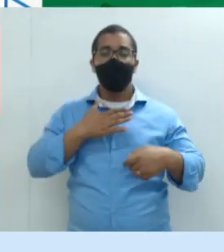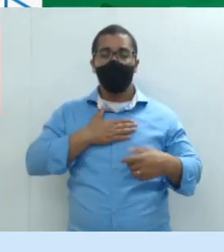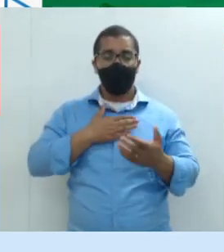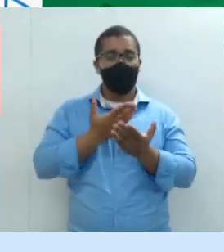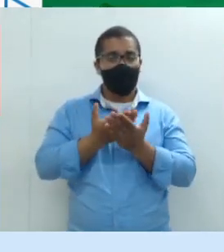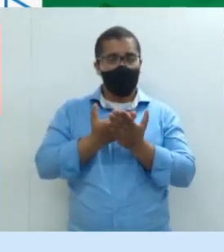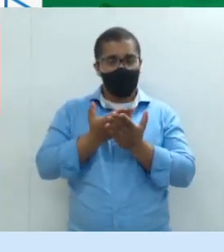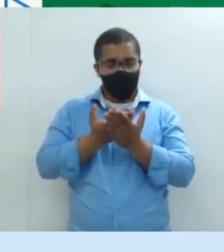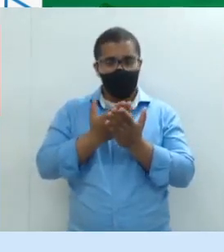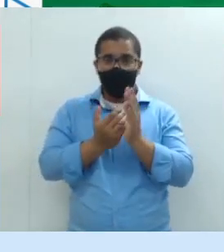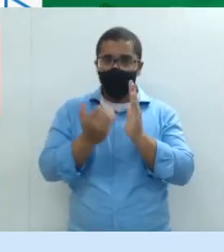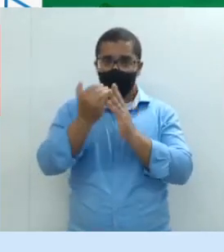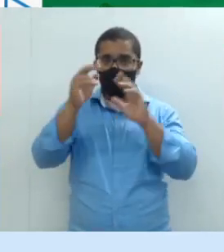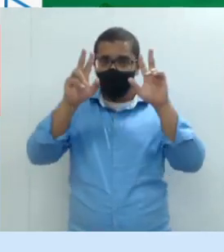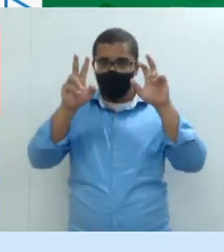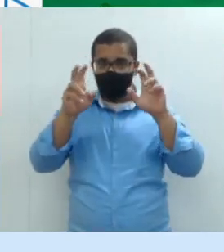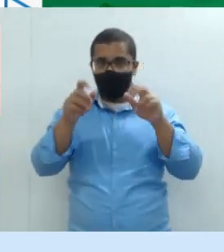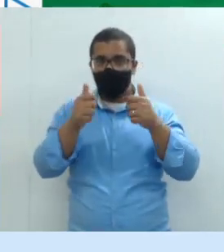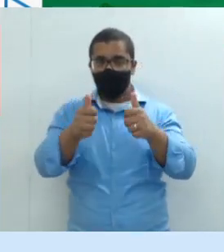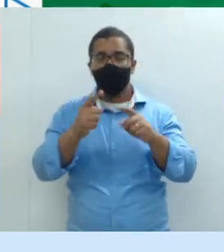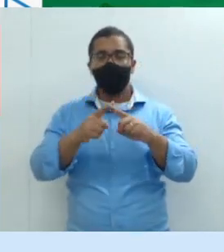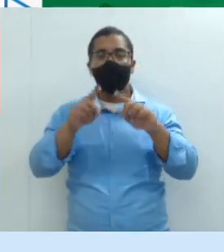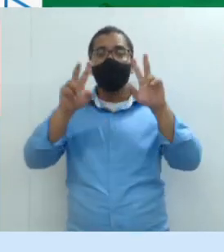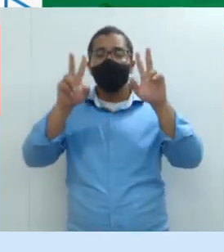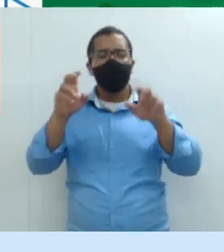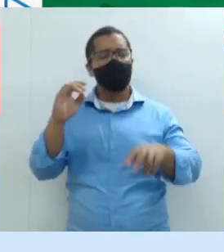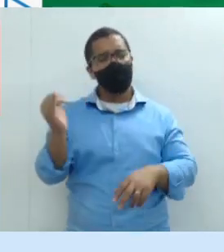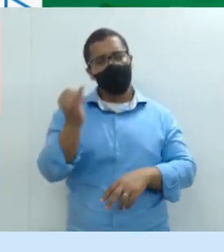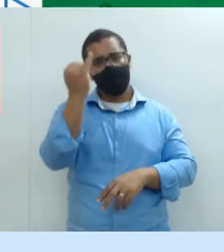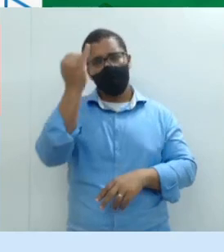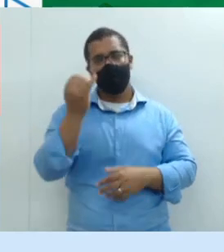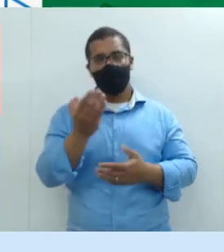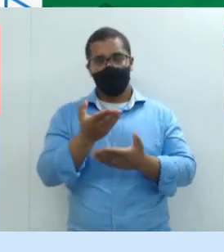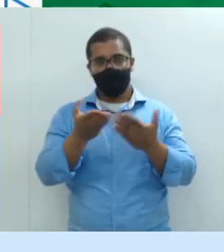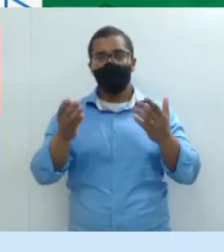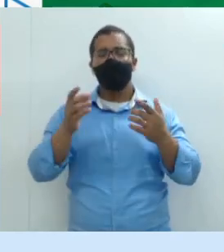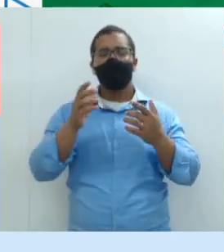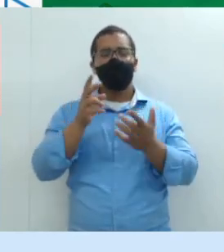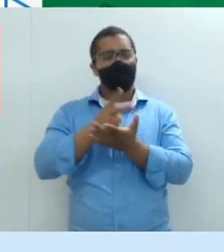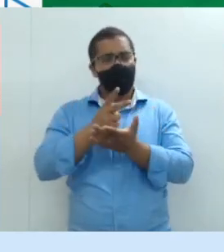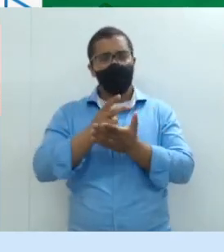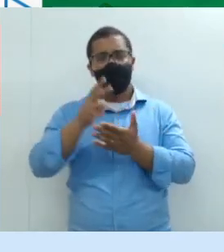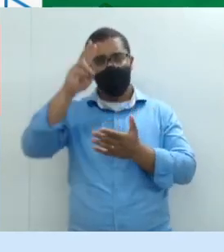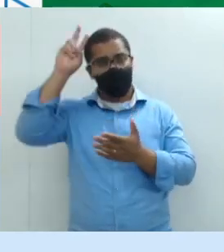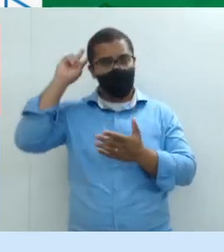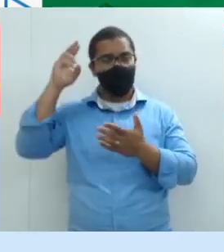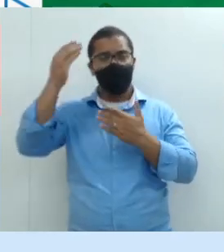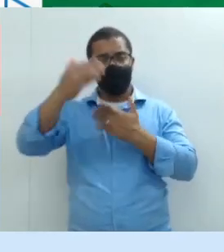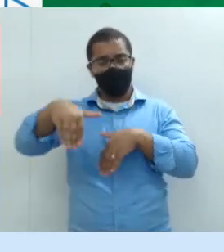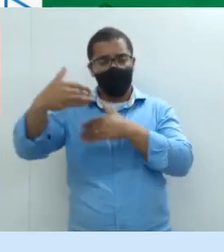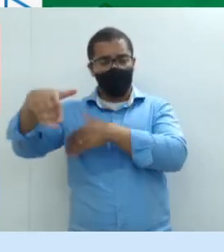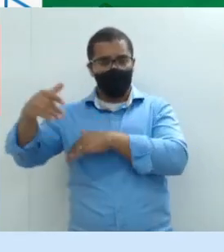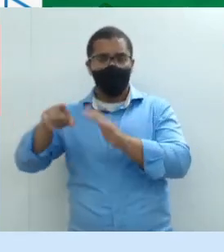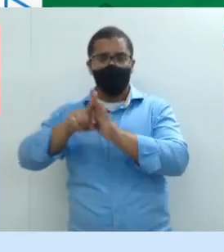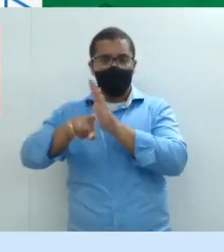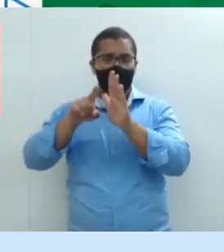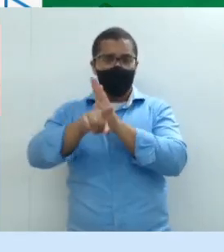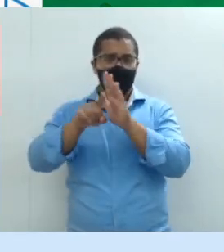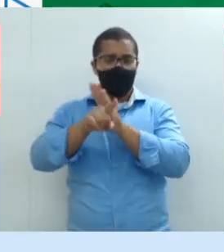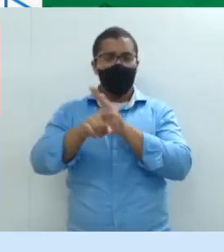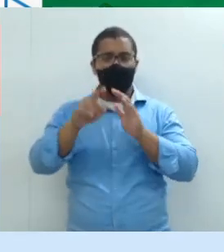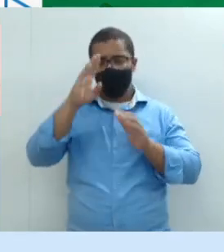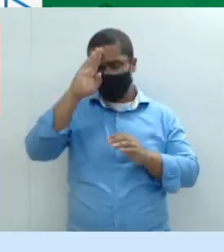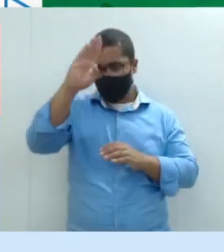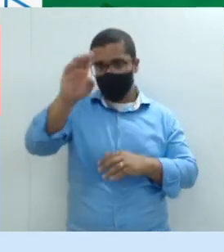mais e desenvolver esse tema, certo? Porque é um tema de extrema importância, cai sempre em vestibular, né? Principalmente em SSA